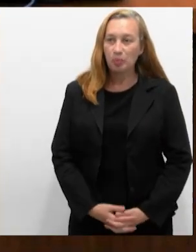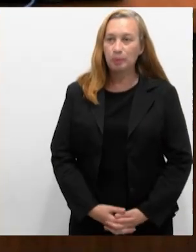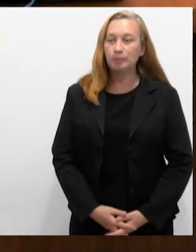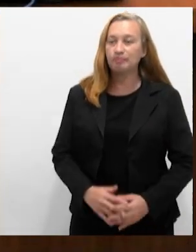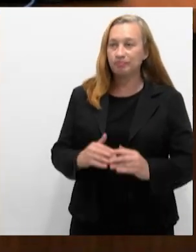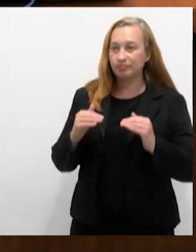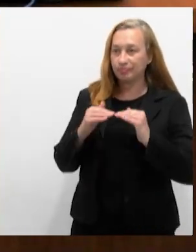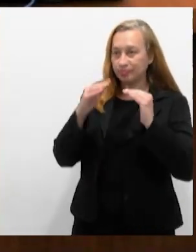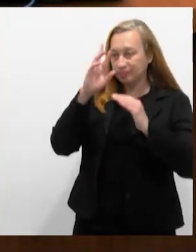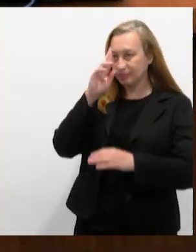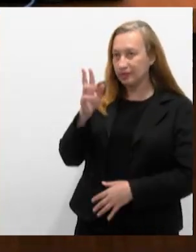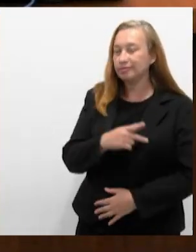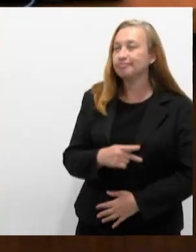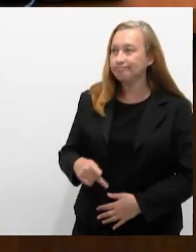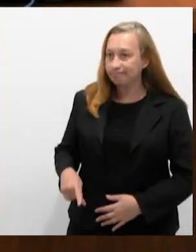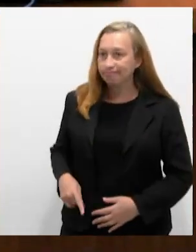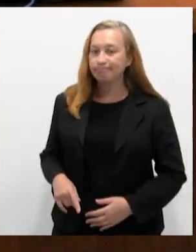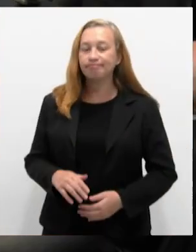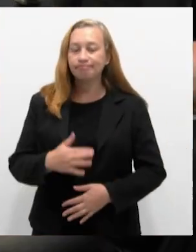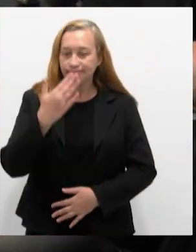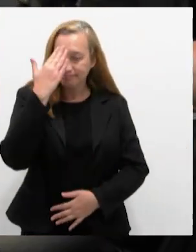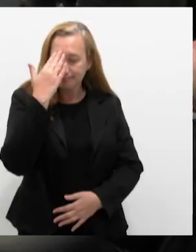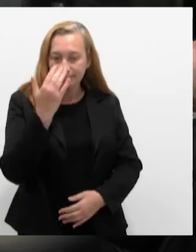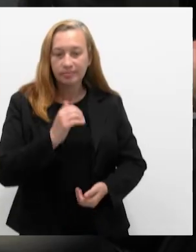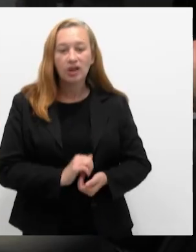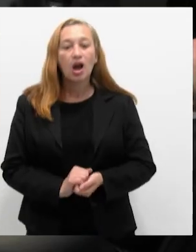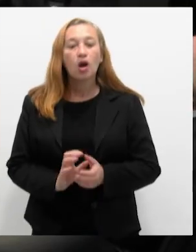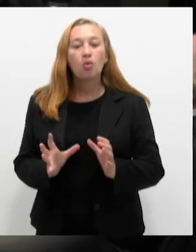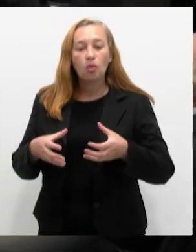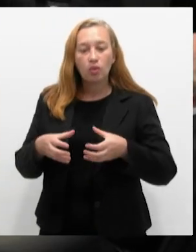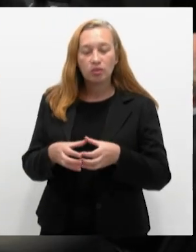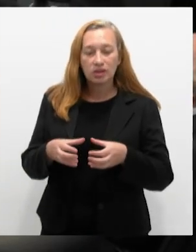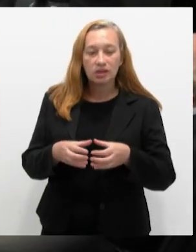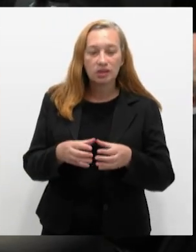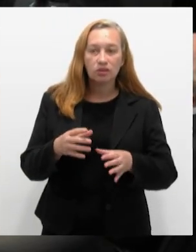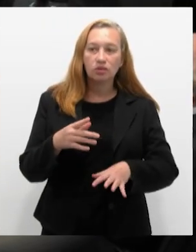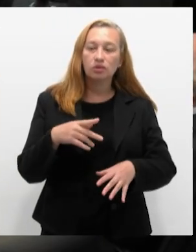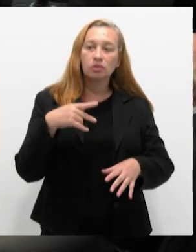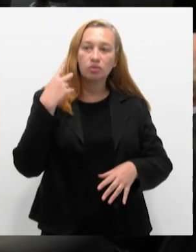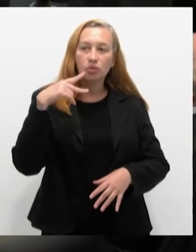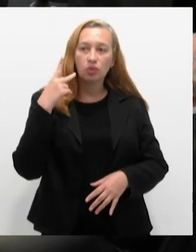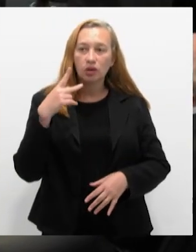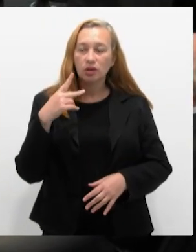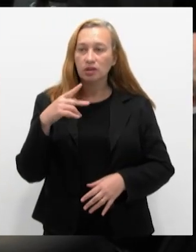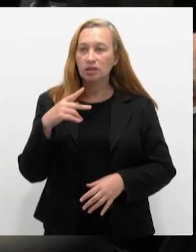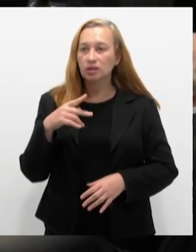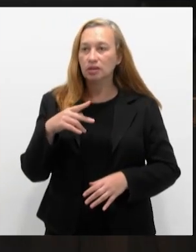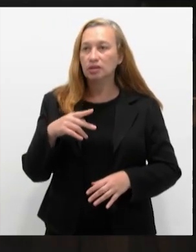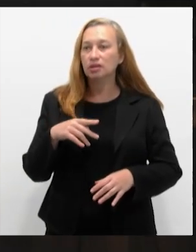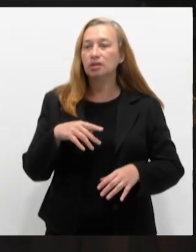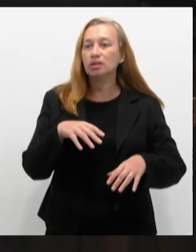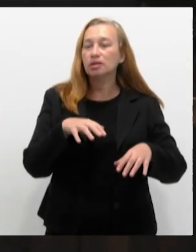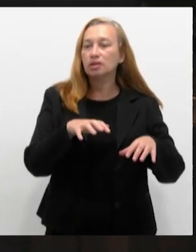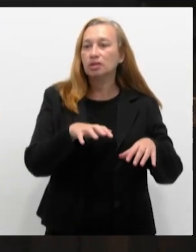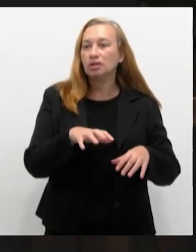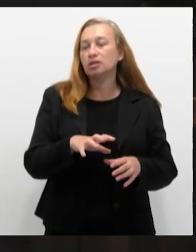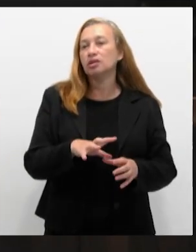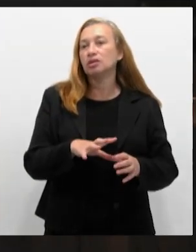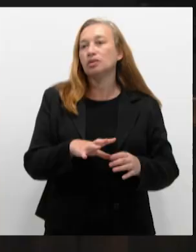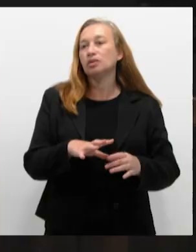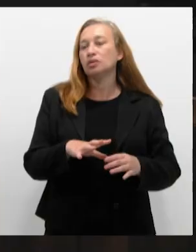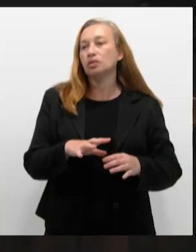Favorável, presidente. Muito obrigado, Carlinhos. Pela Comissão de Política Urbana, Habitação e Assuntos Fundiários, nosso presidente, Manga Larga